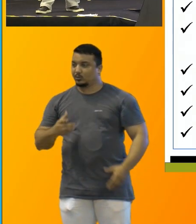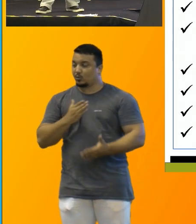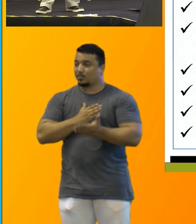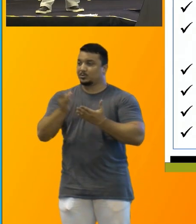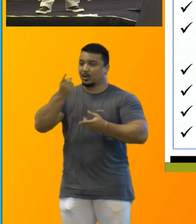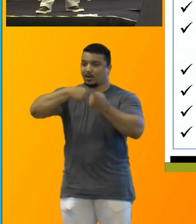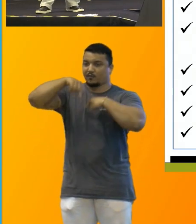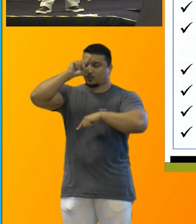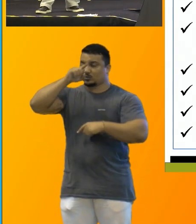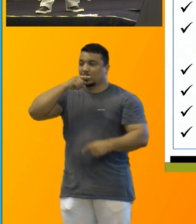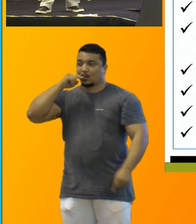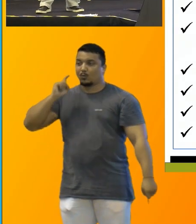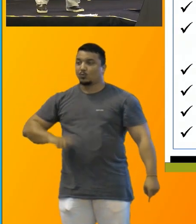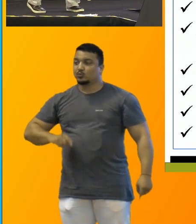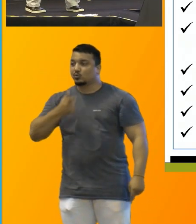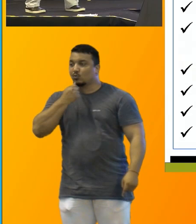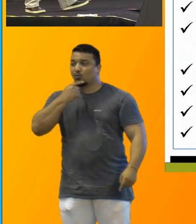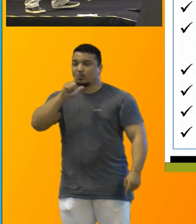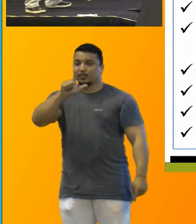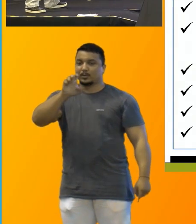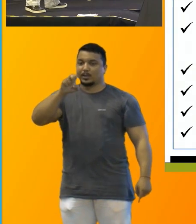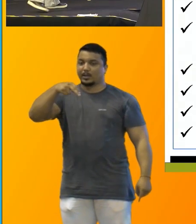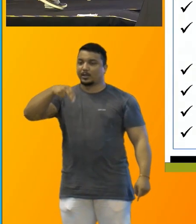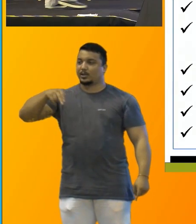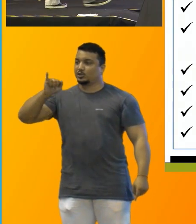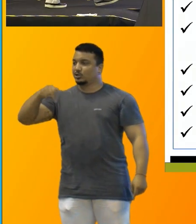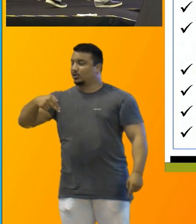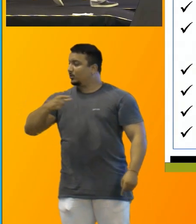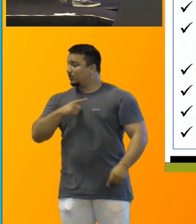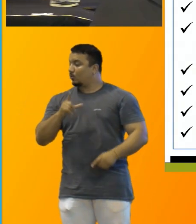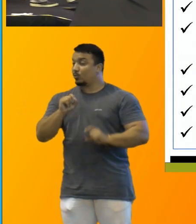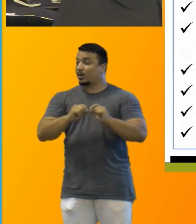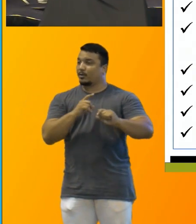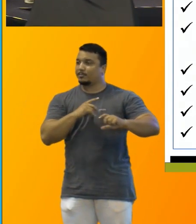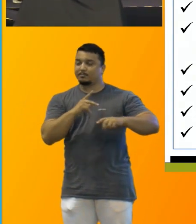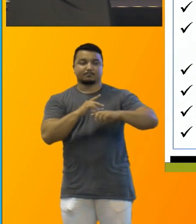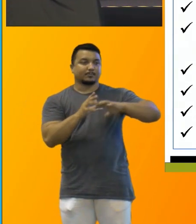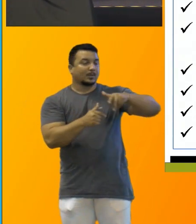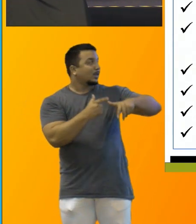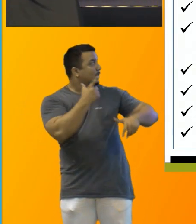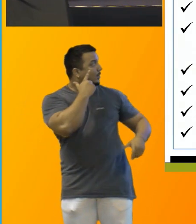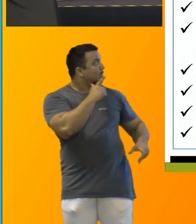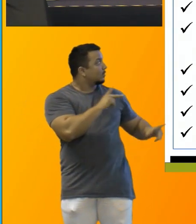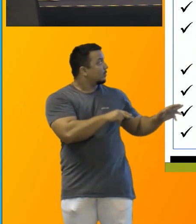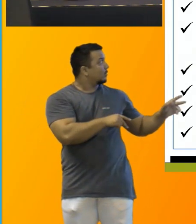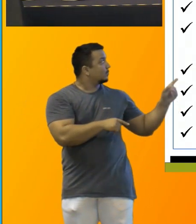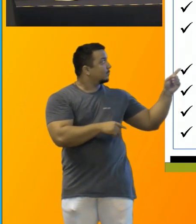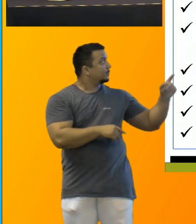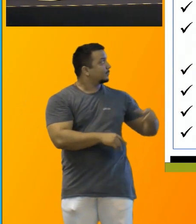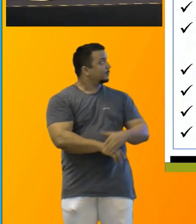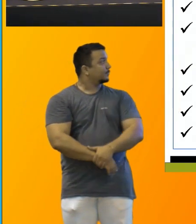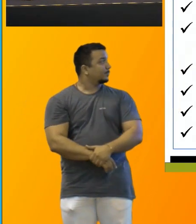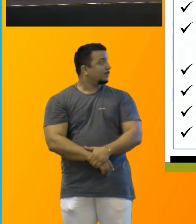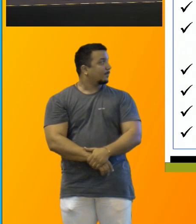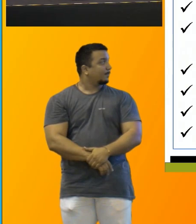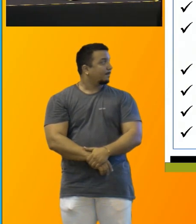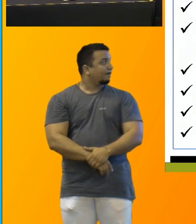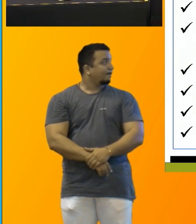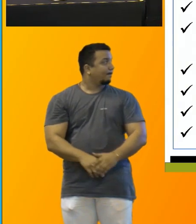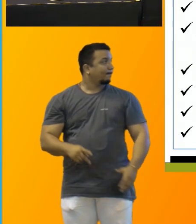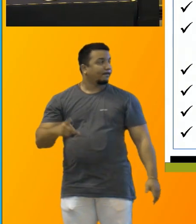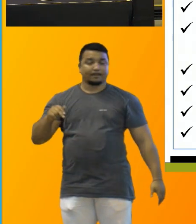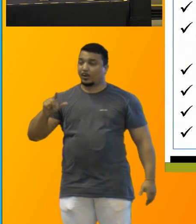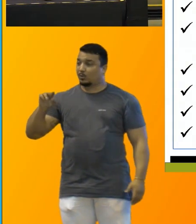Russa. E tinha um cara chamado Lenin que falava de paz, pão e terra. Copia, mas não faz igual. Aqui foi pão, terra